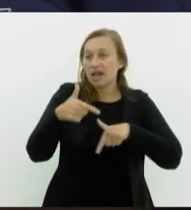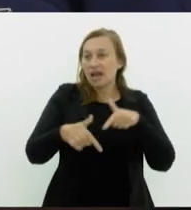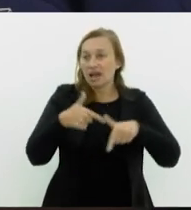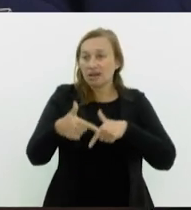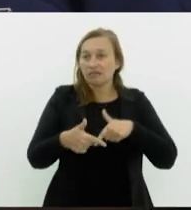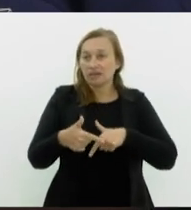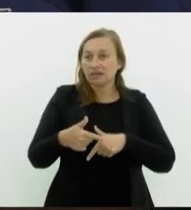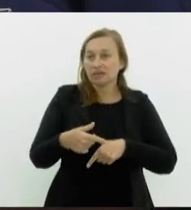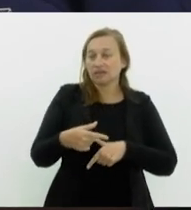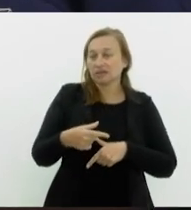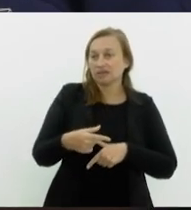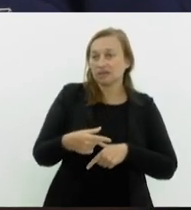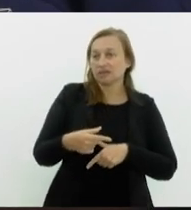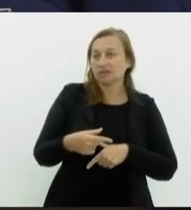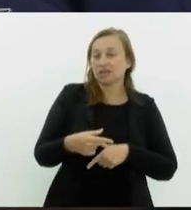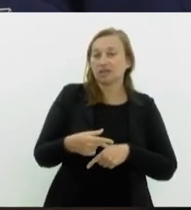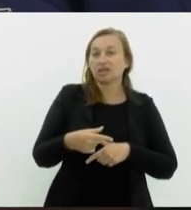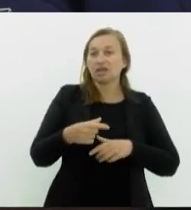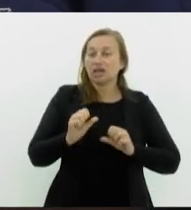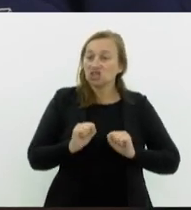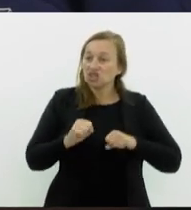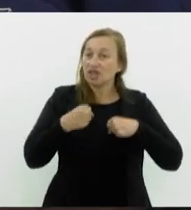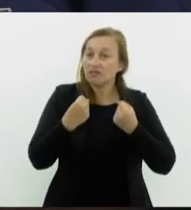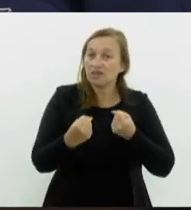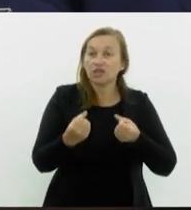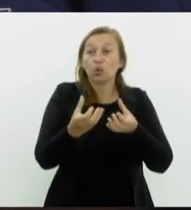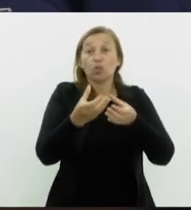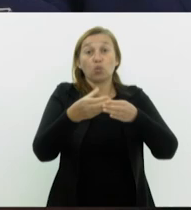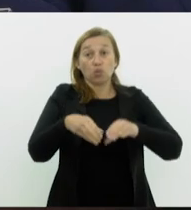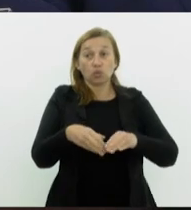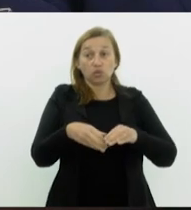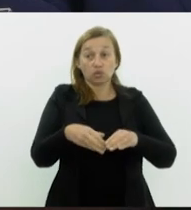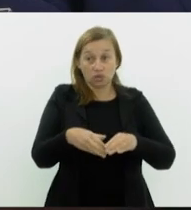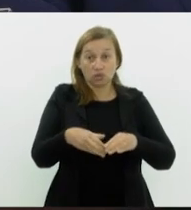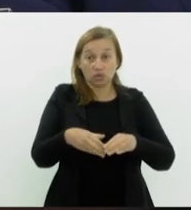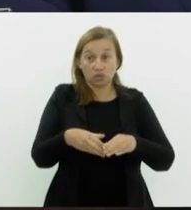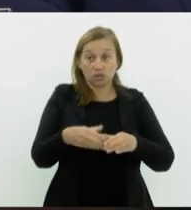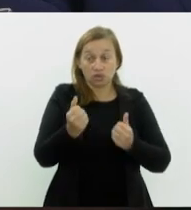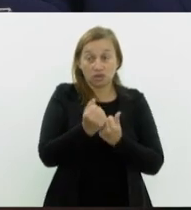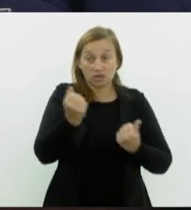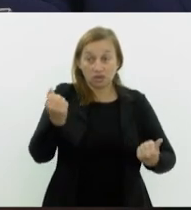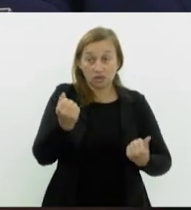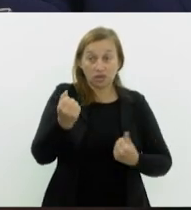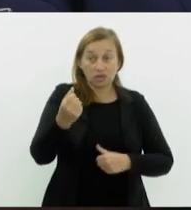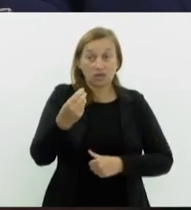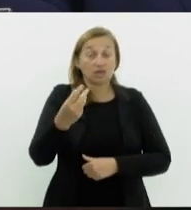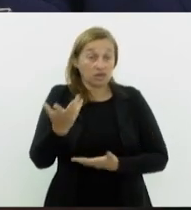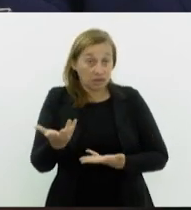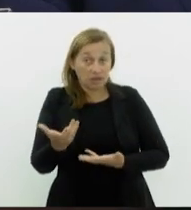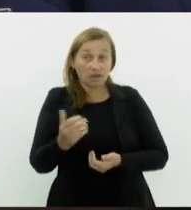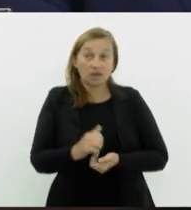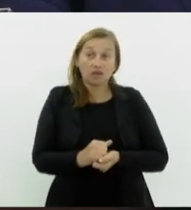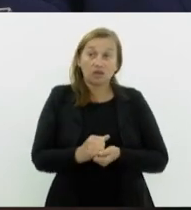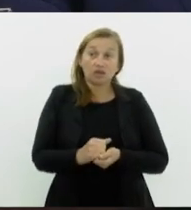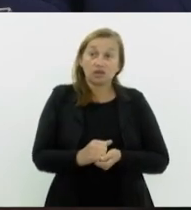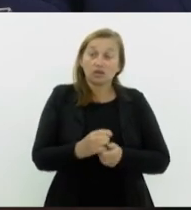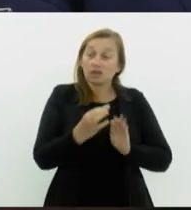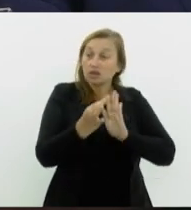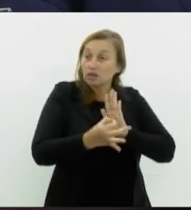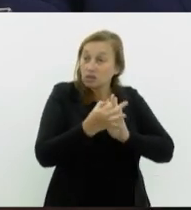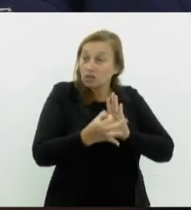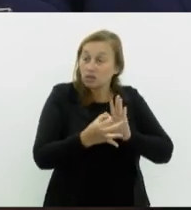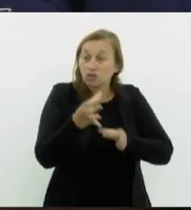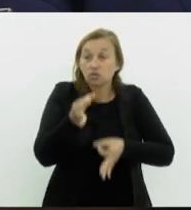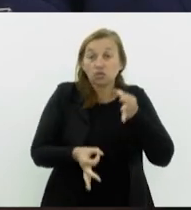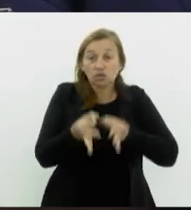que admitíamos um concurso, de defender perante o terceiro vice, desembargador Pestana de Aguiar, os argumentos jurídicos